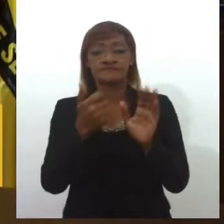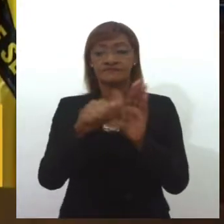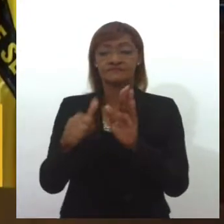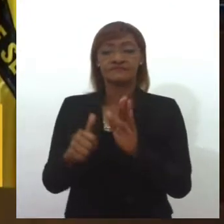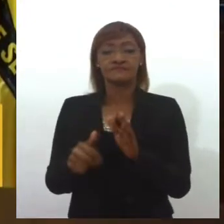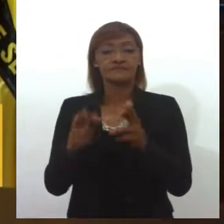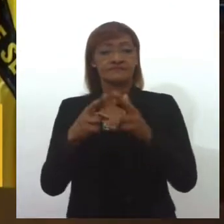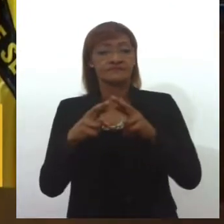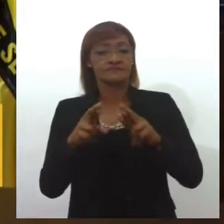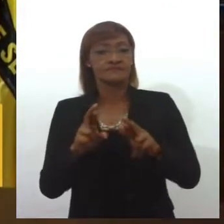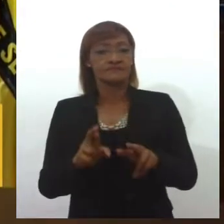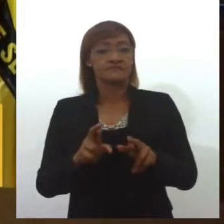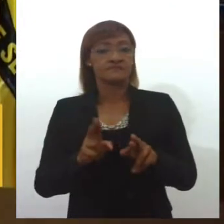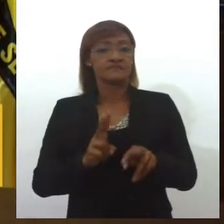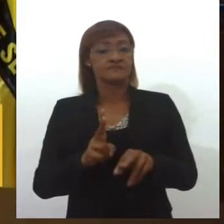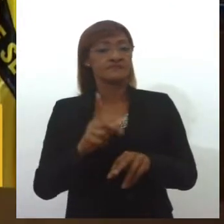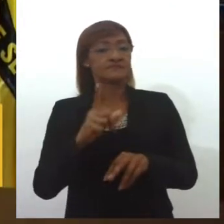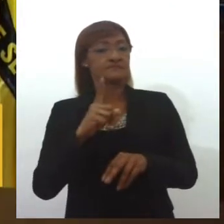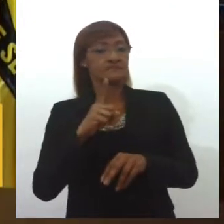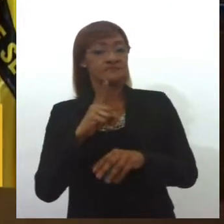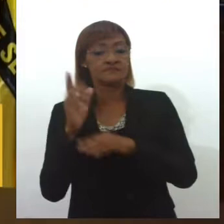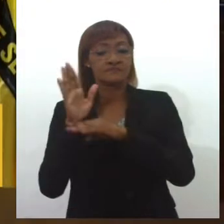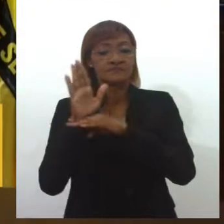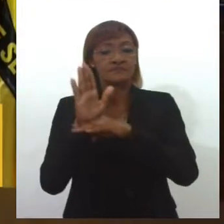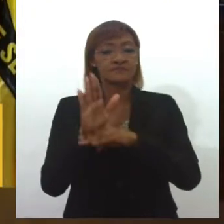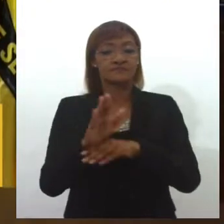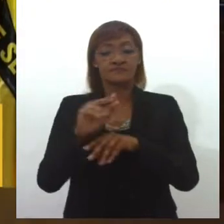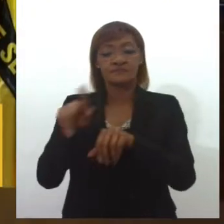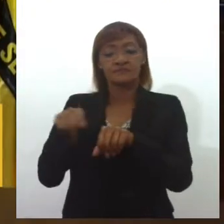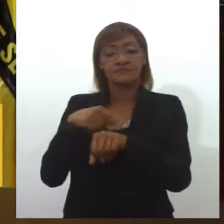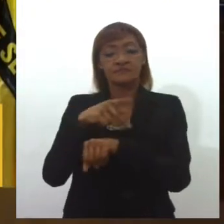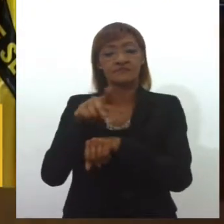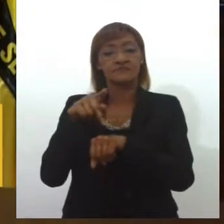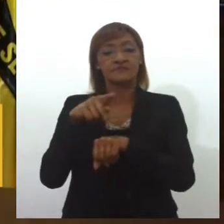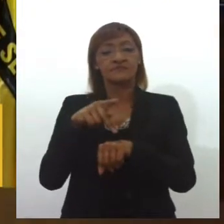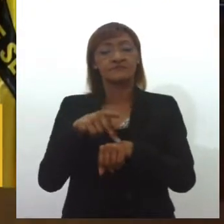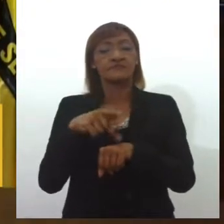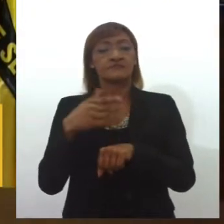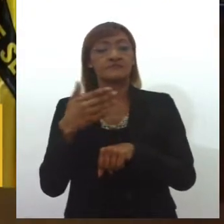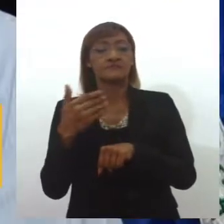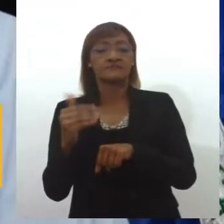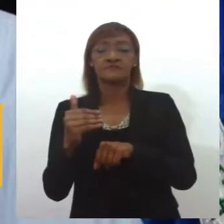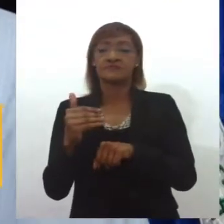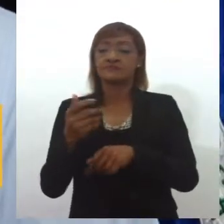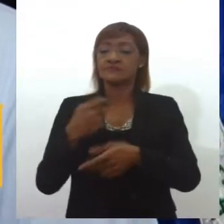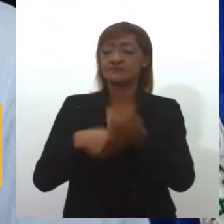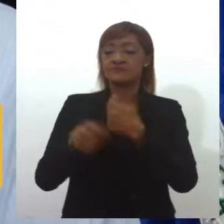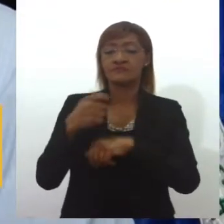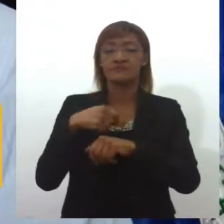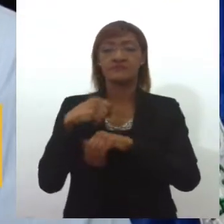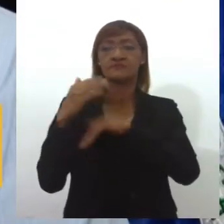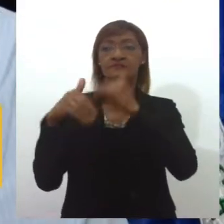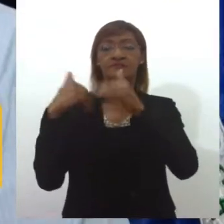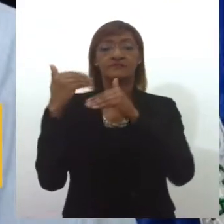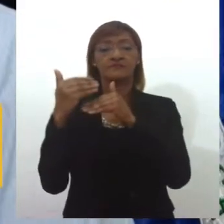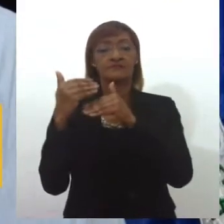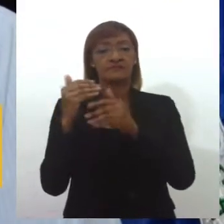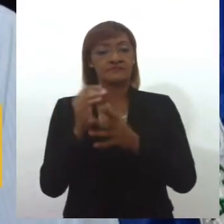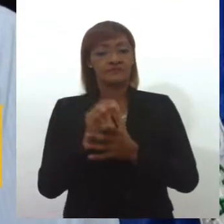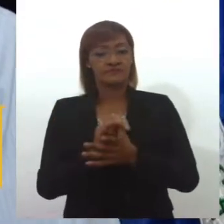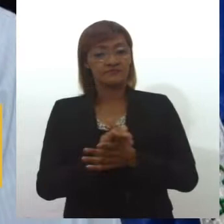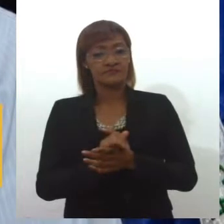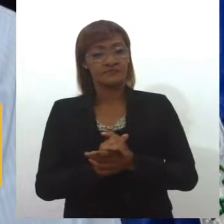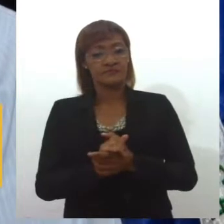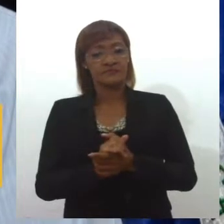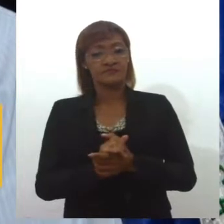que efetivamente ajudem ao país a retomar o crescimento econômico. Isso é mais um desafio